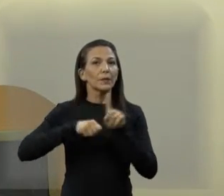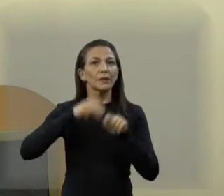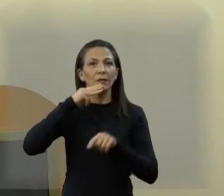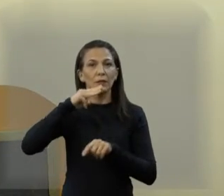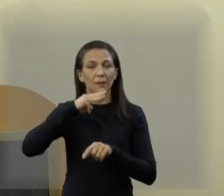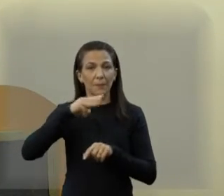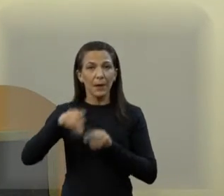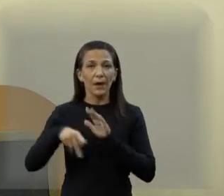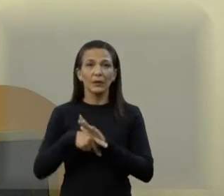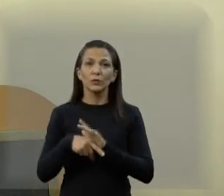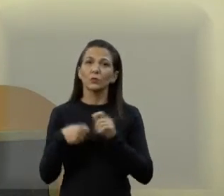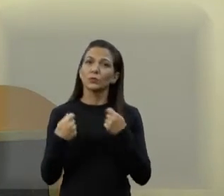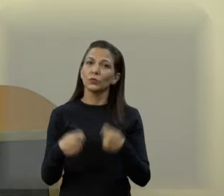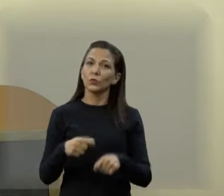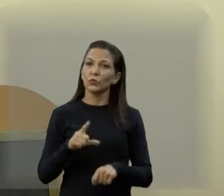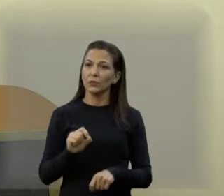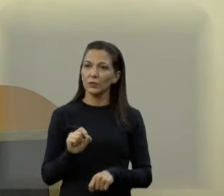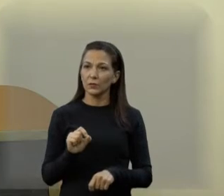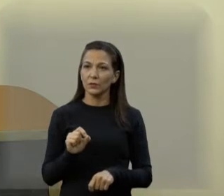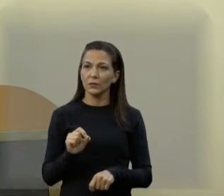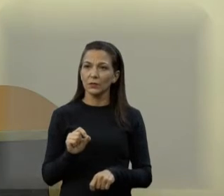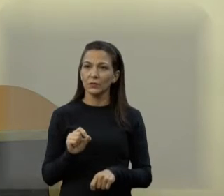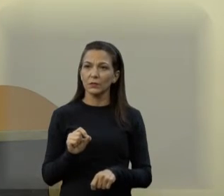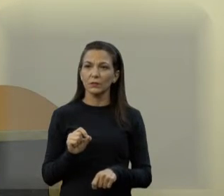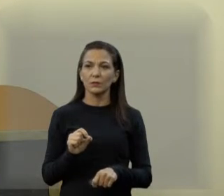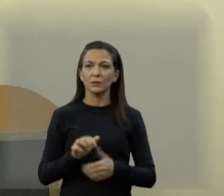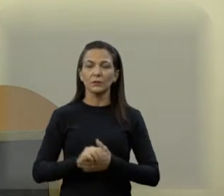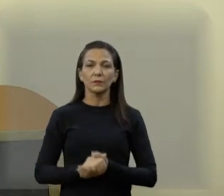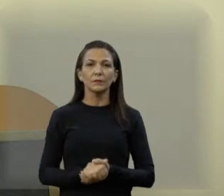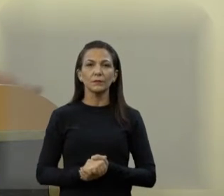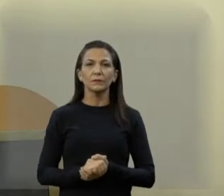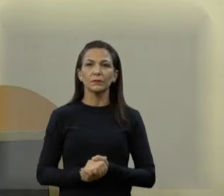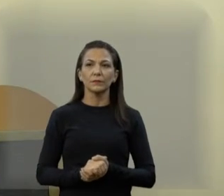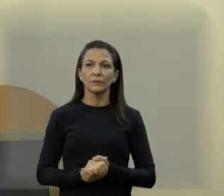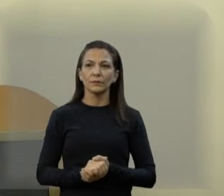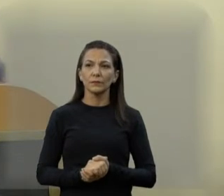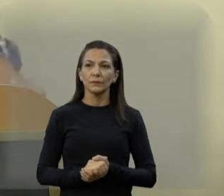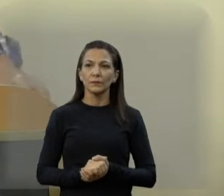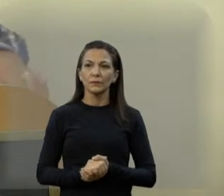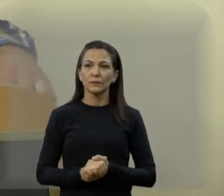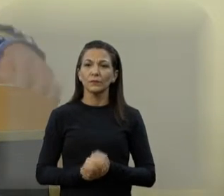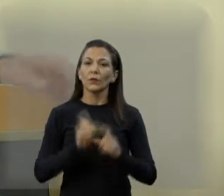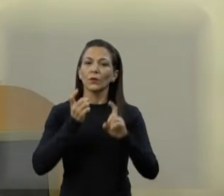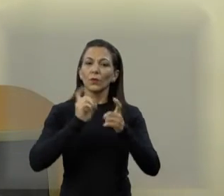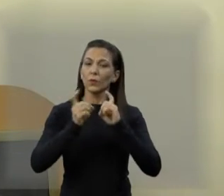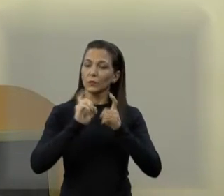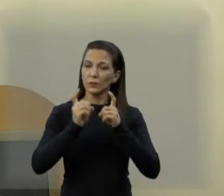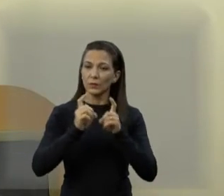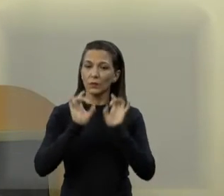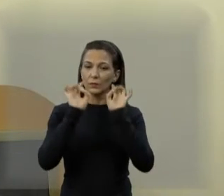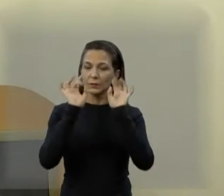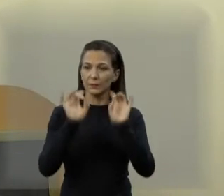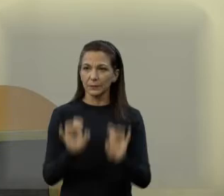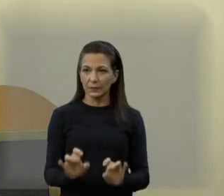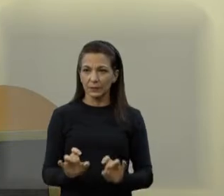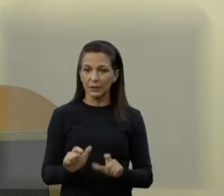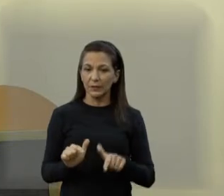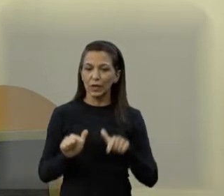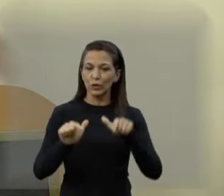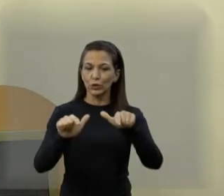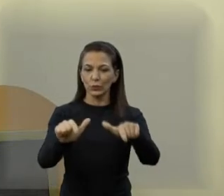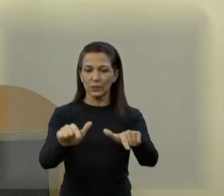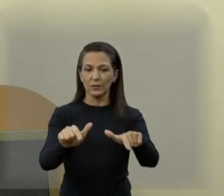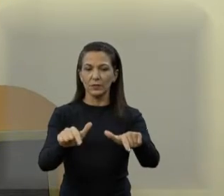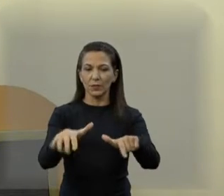para tanto a estabelecer a questão dessa comissão especial de títulos a